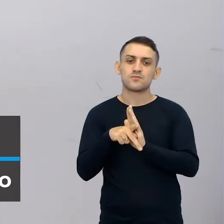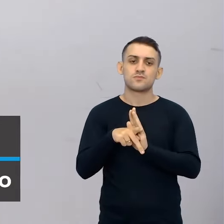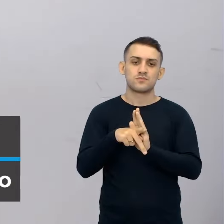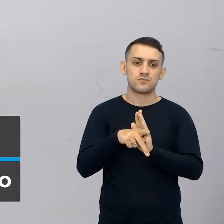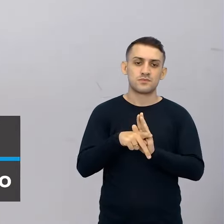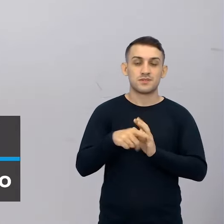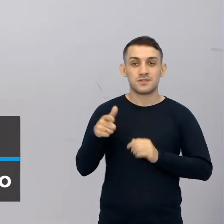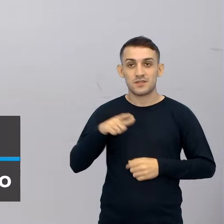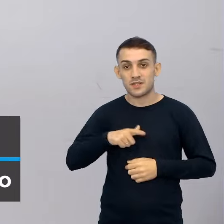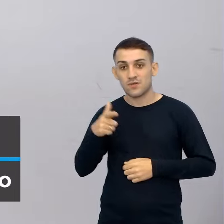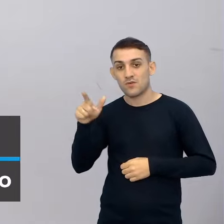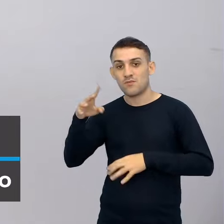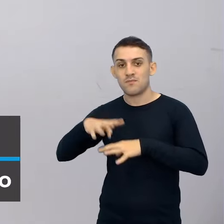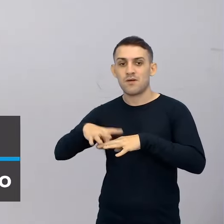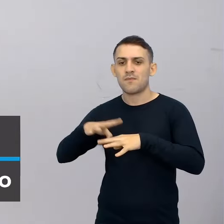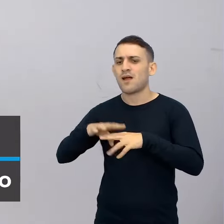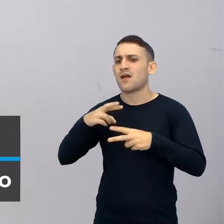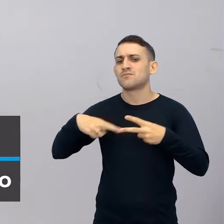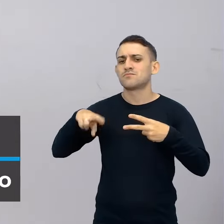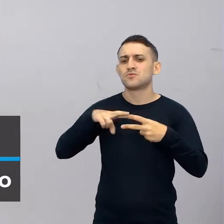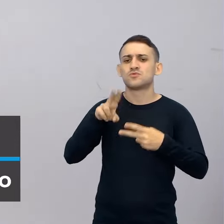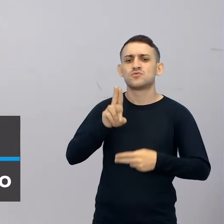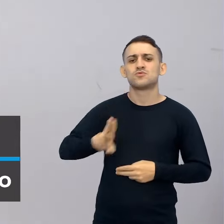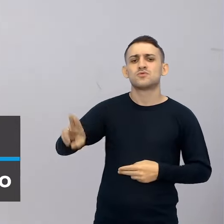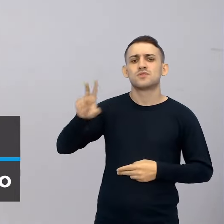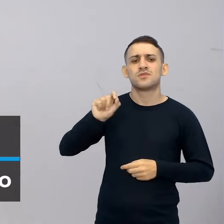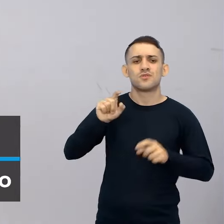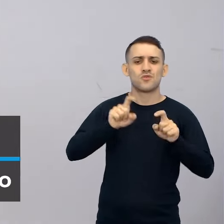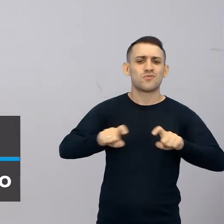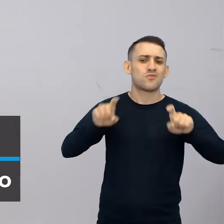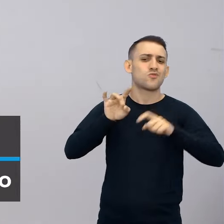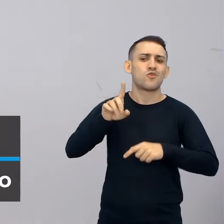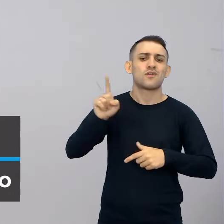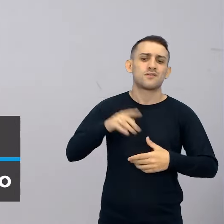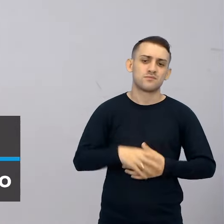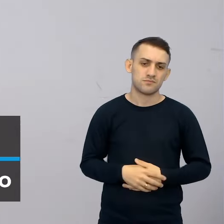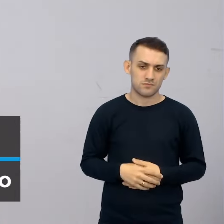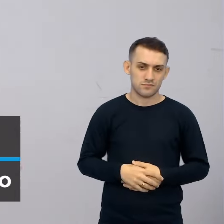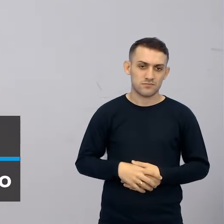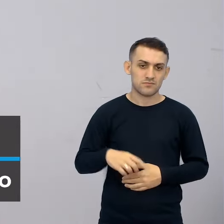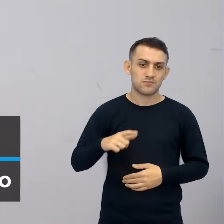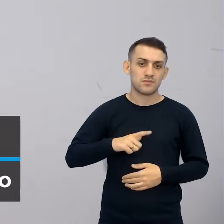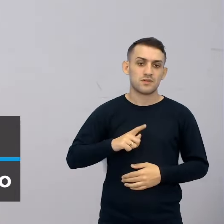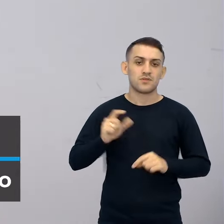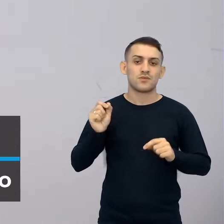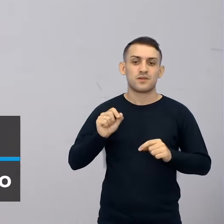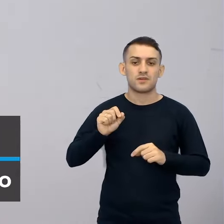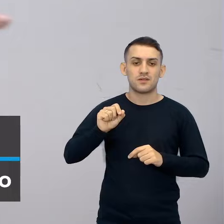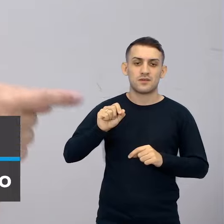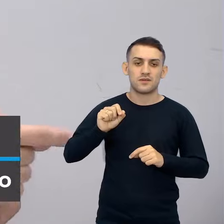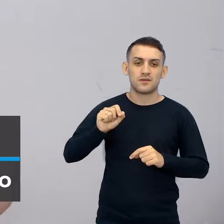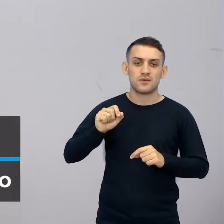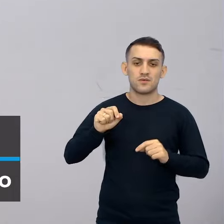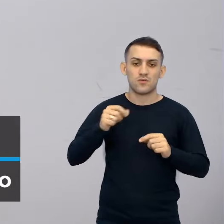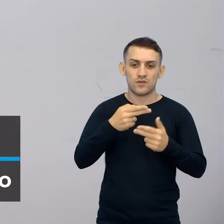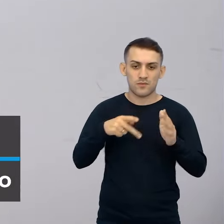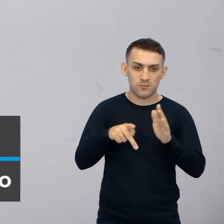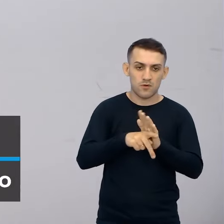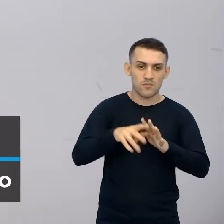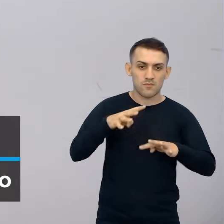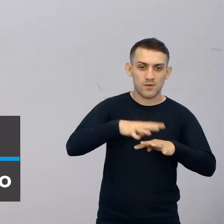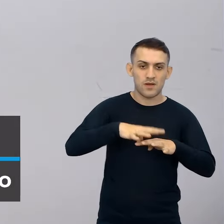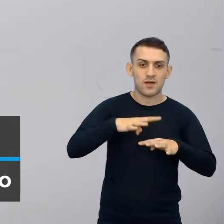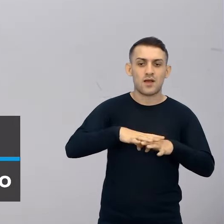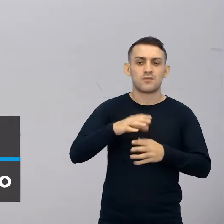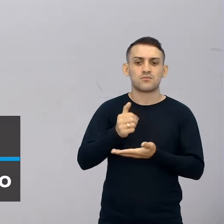em matemática, que recurso, eu vou usar o computador, mas não é o computador. Eu quero que ele trabalhe com software de matemática, um